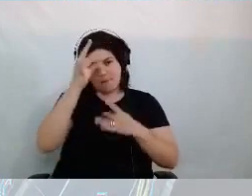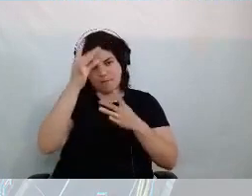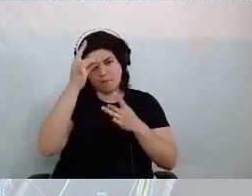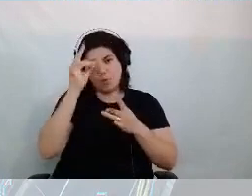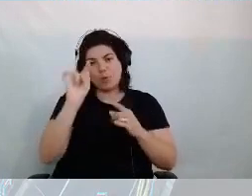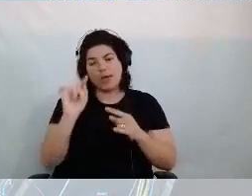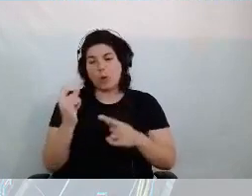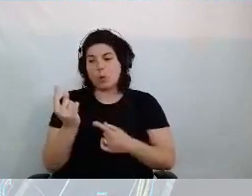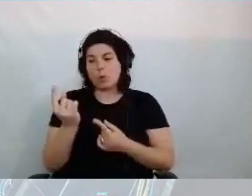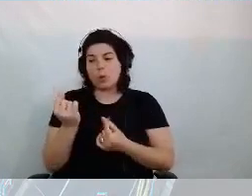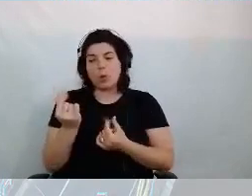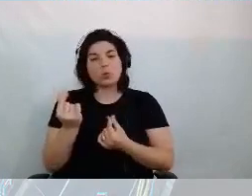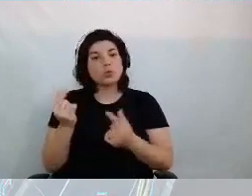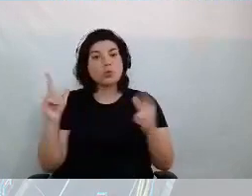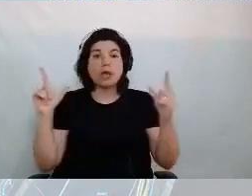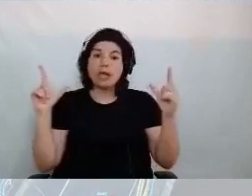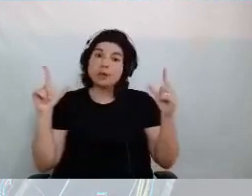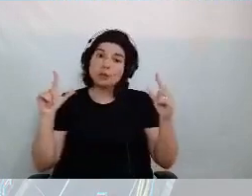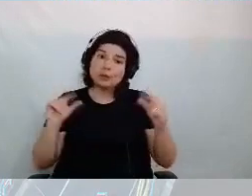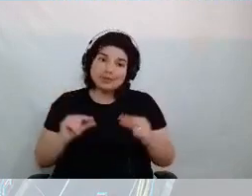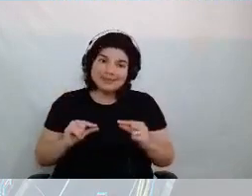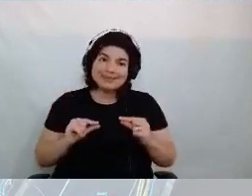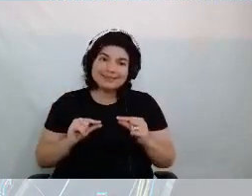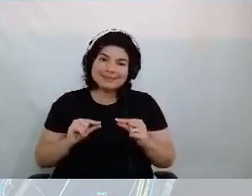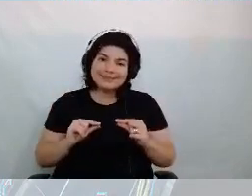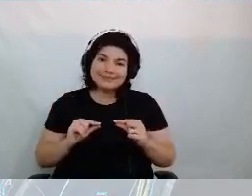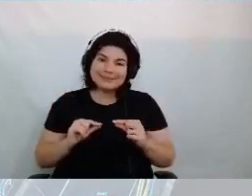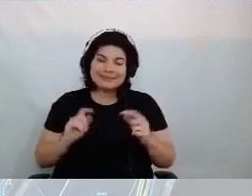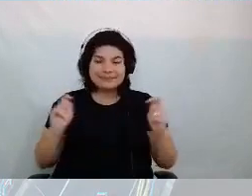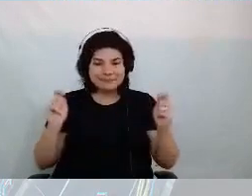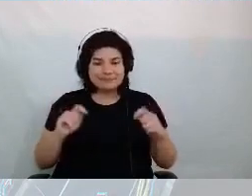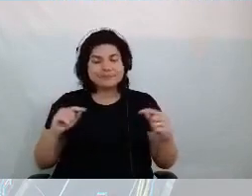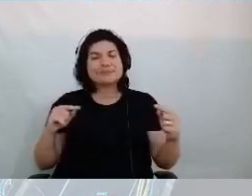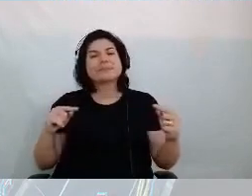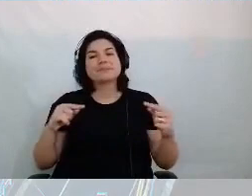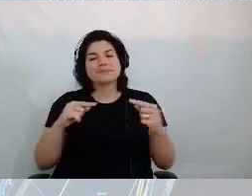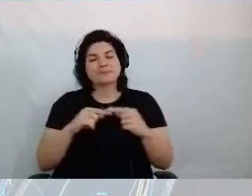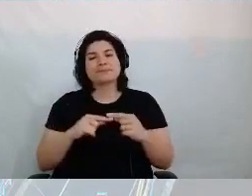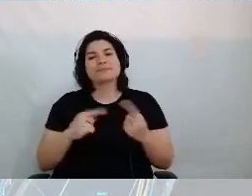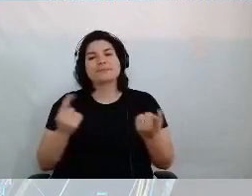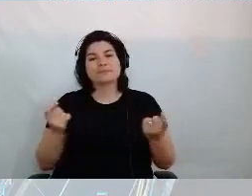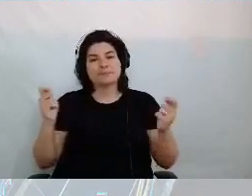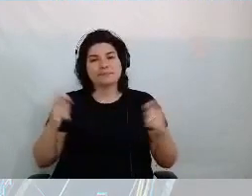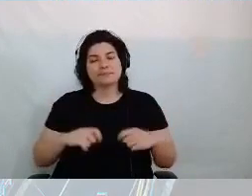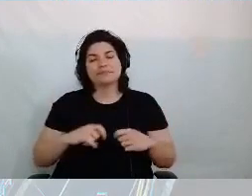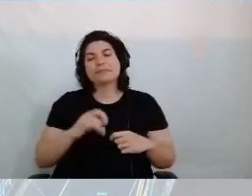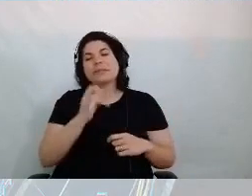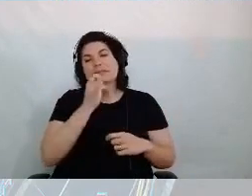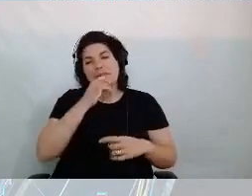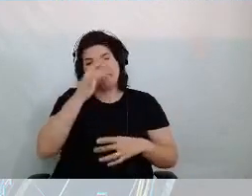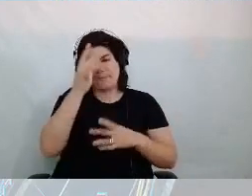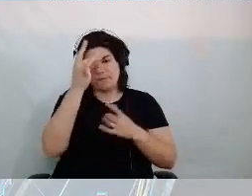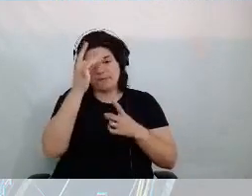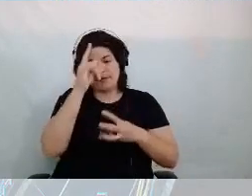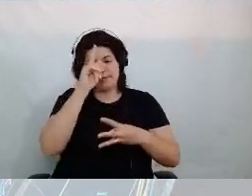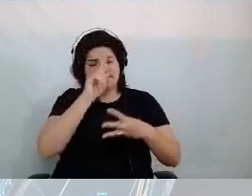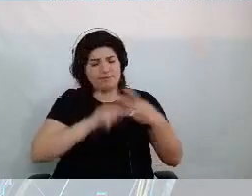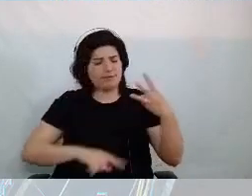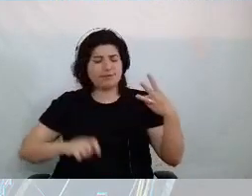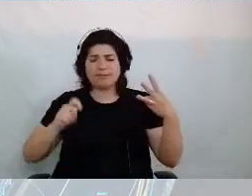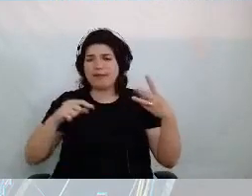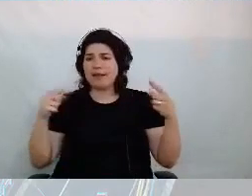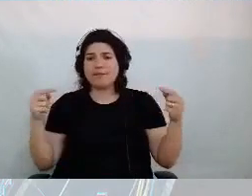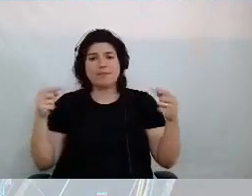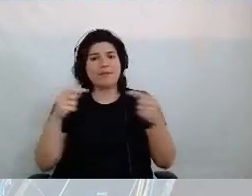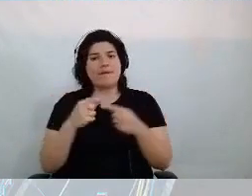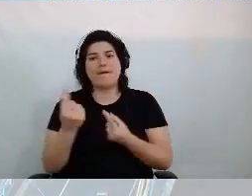de custos. Então, a gente aplicar o teste de performance, os 3 motivadores aqui têm envolvido a palavra